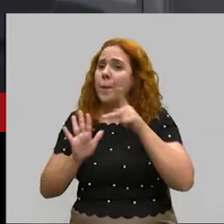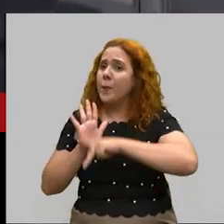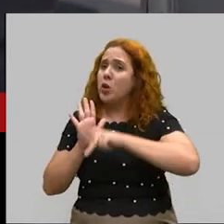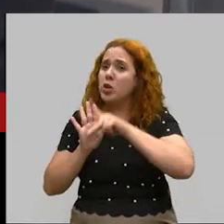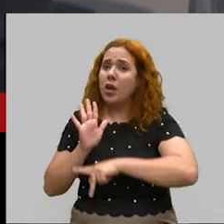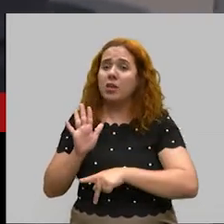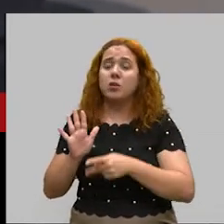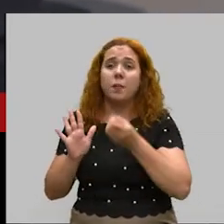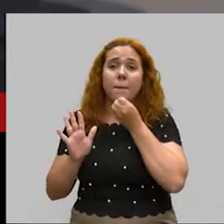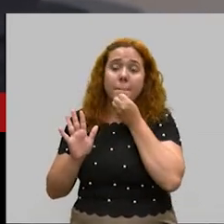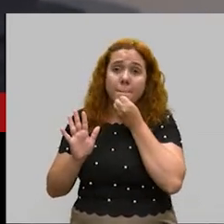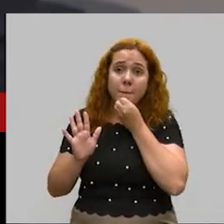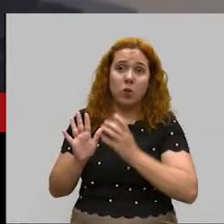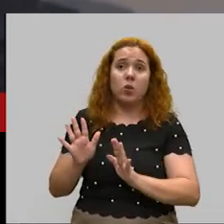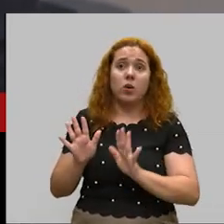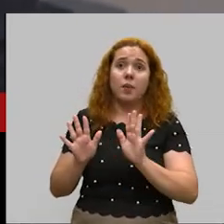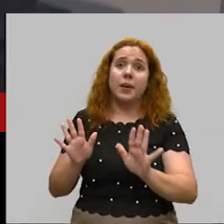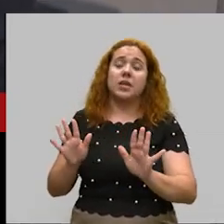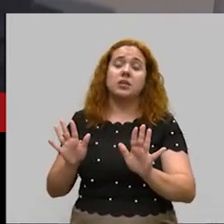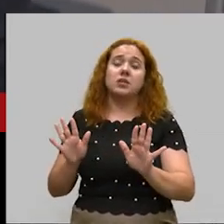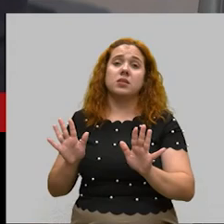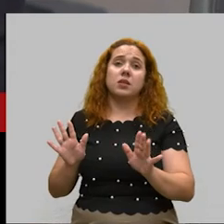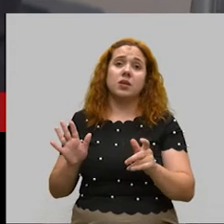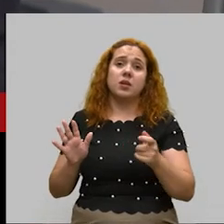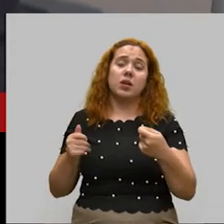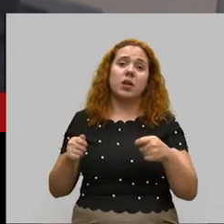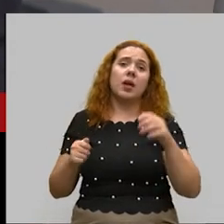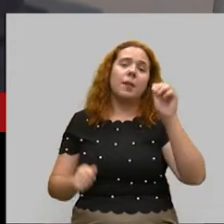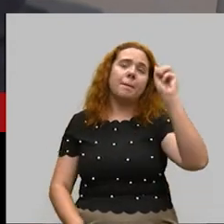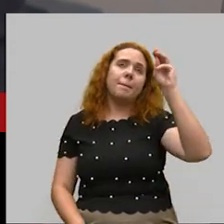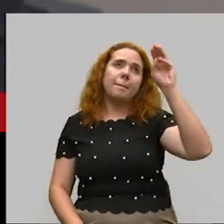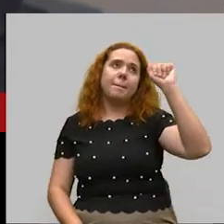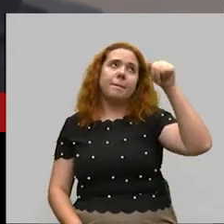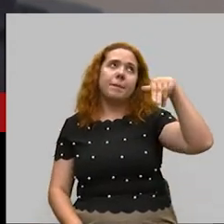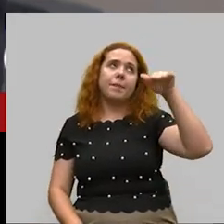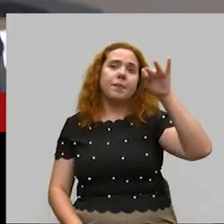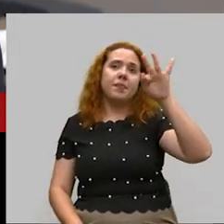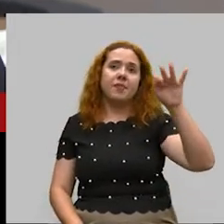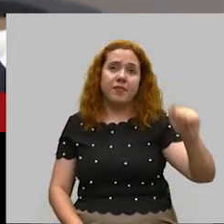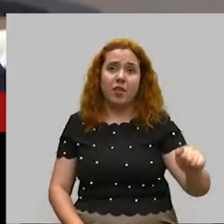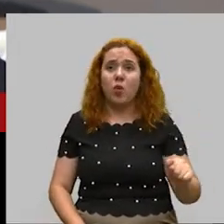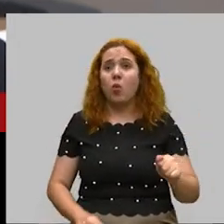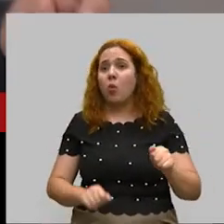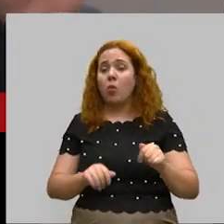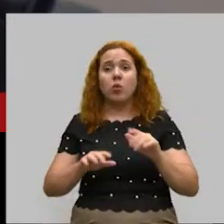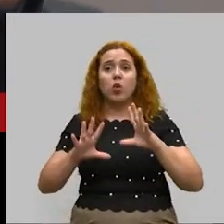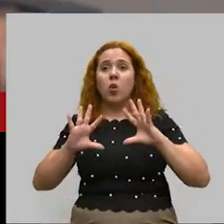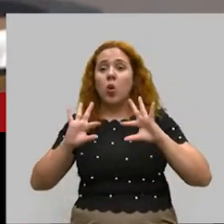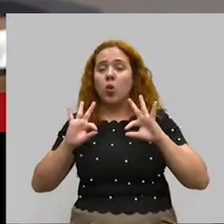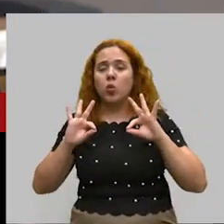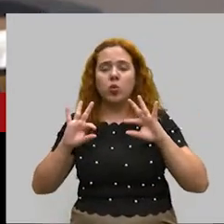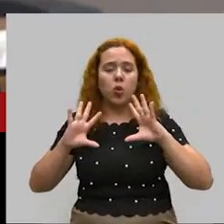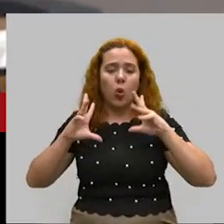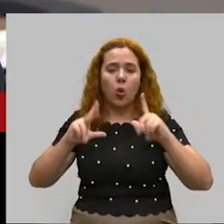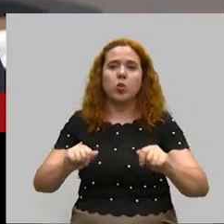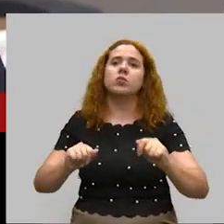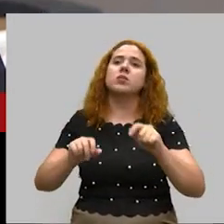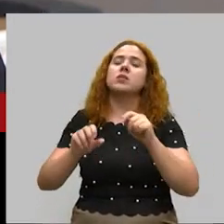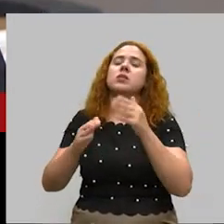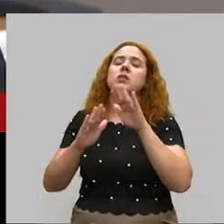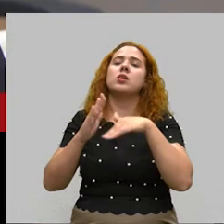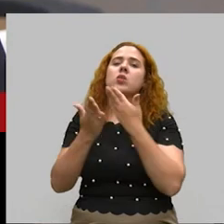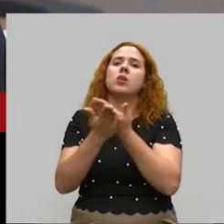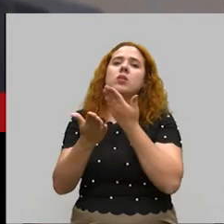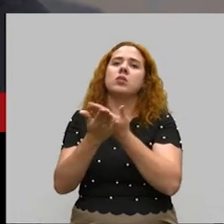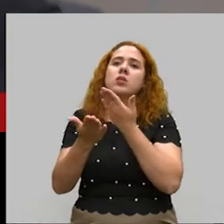a diligência à amefa e se necessário também a toda a rede de Educação do campo e a Secretaria de Estado